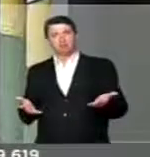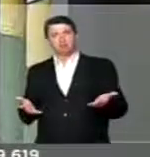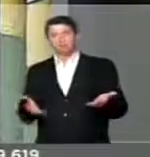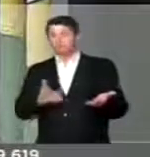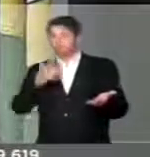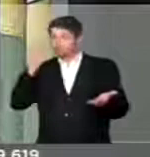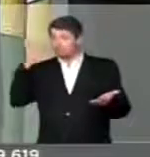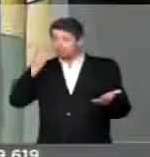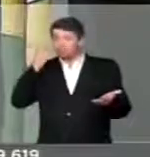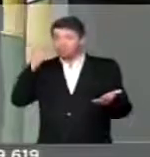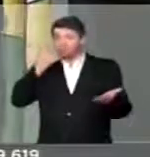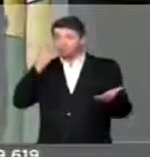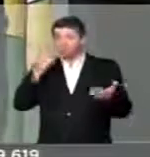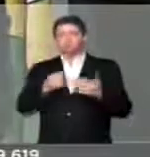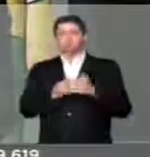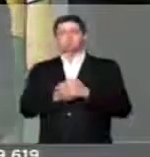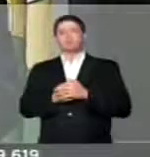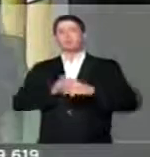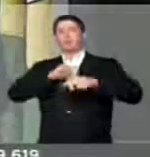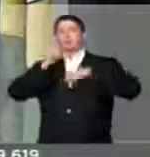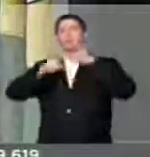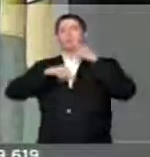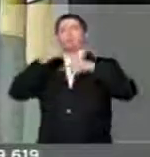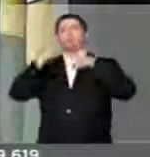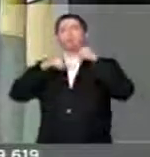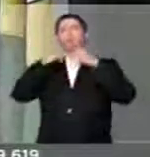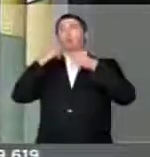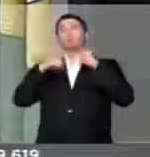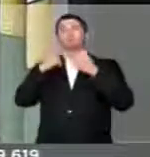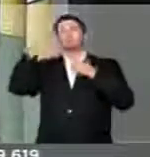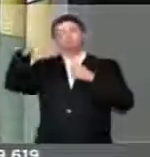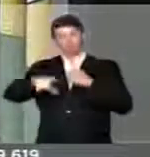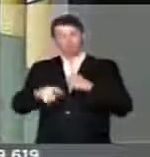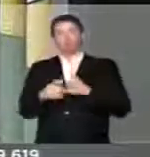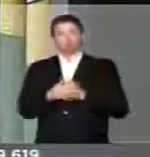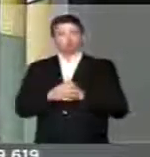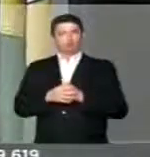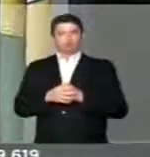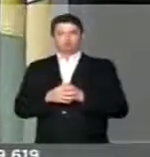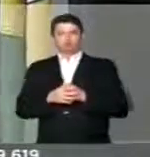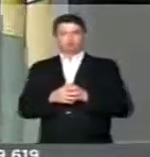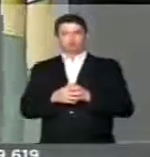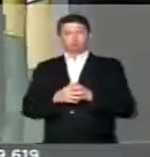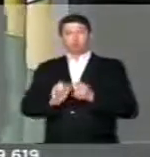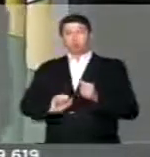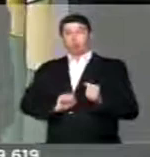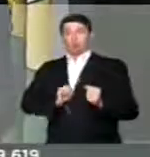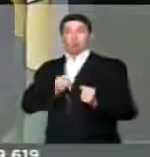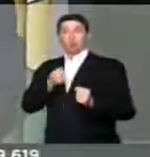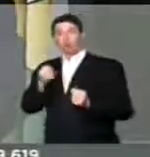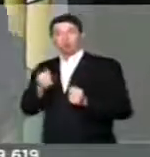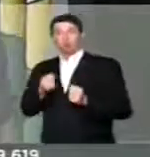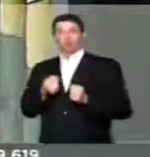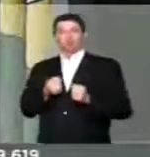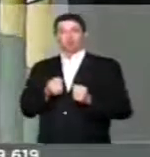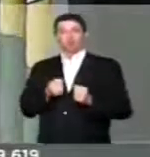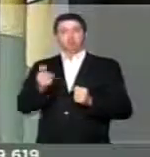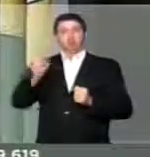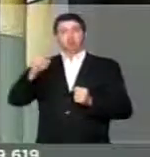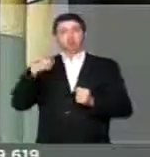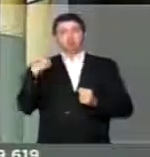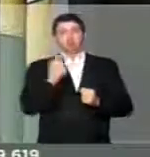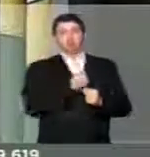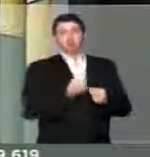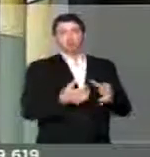O deputado questionou mais uma vez que o ódio era nós